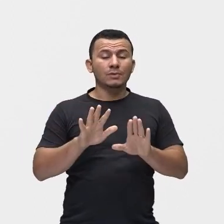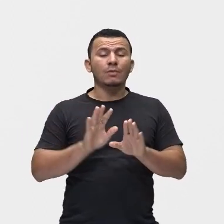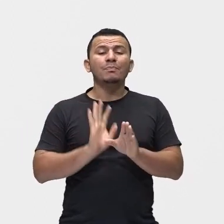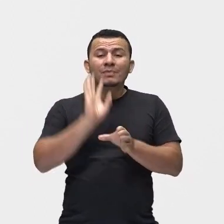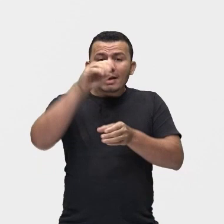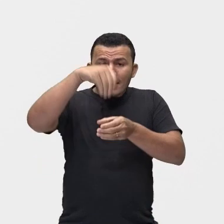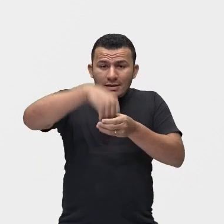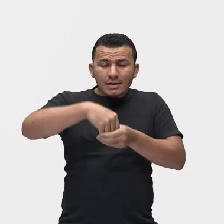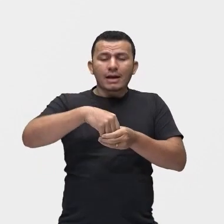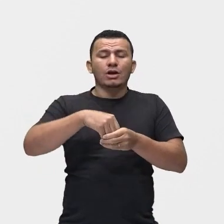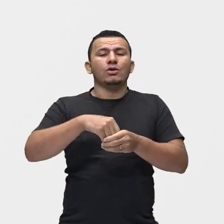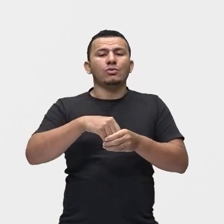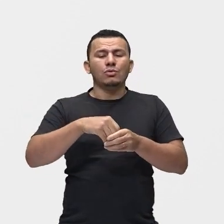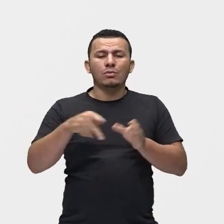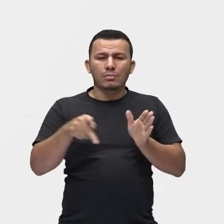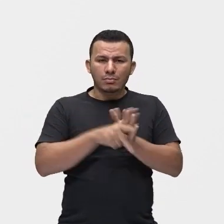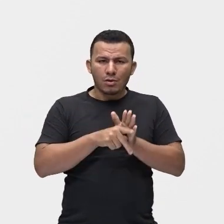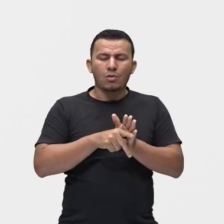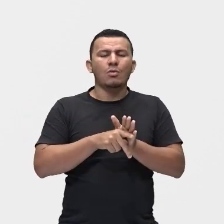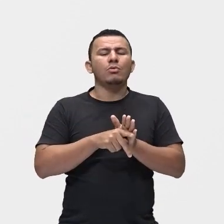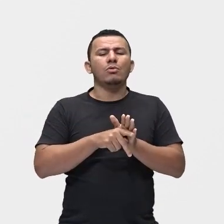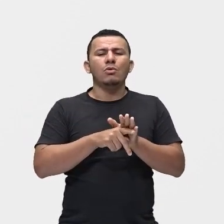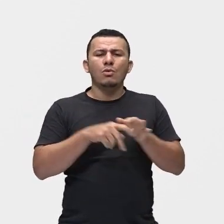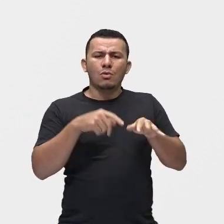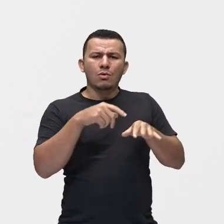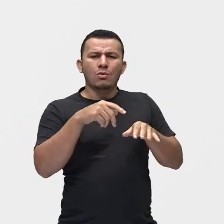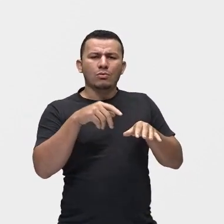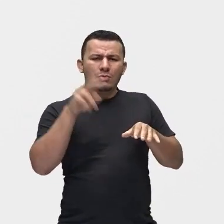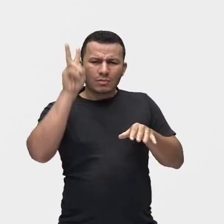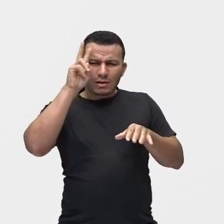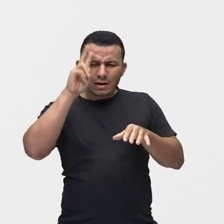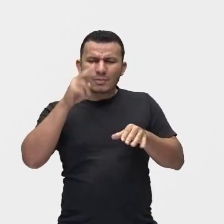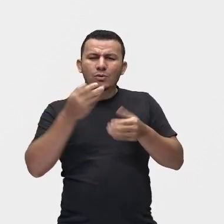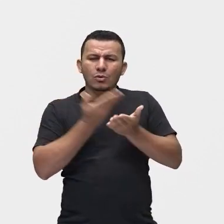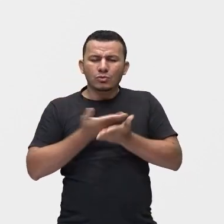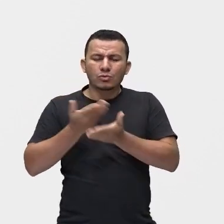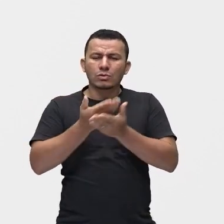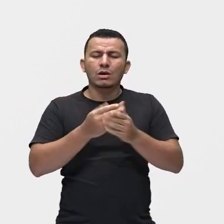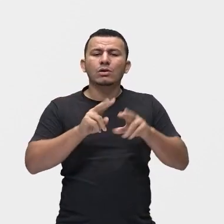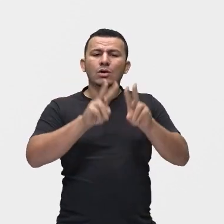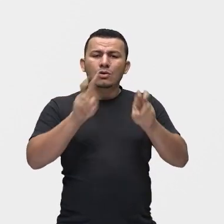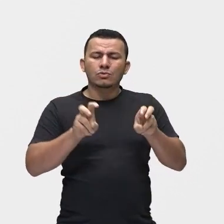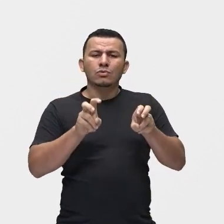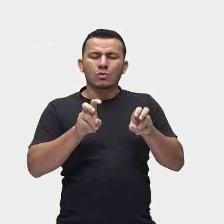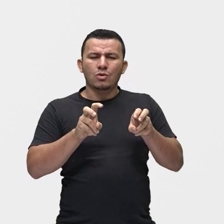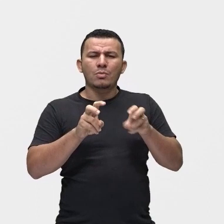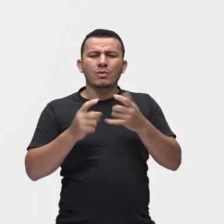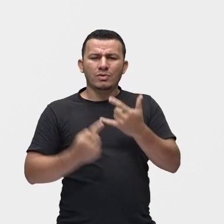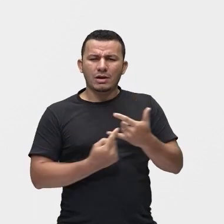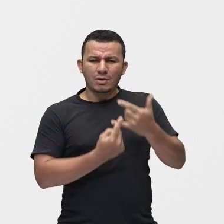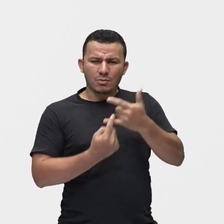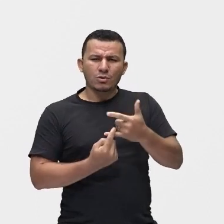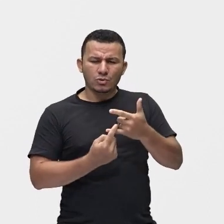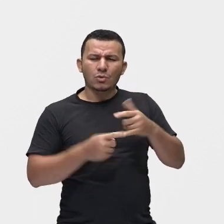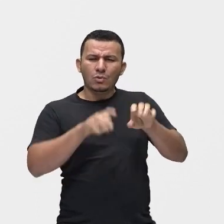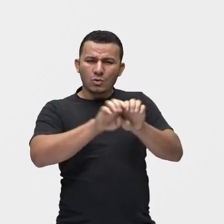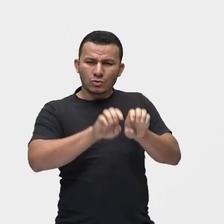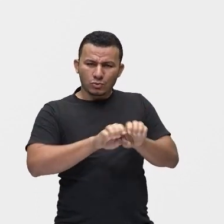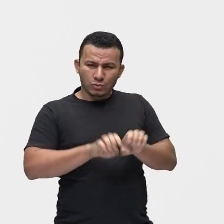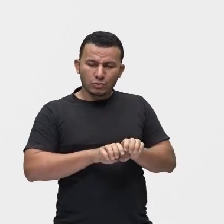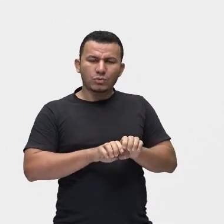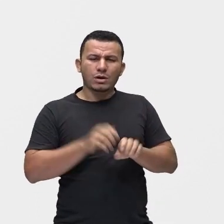dentro do sistema reprodutor feminino, que nós já aprendemos quais são essas estruturas,